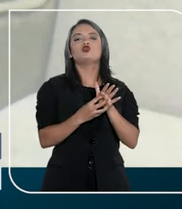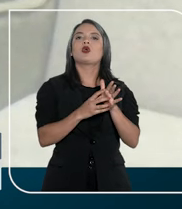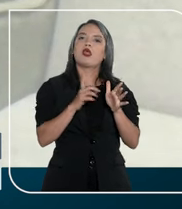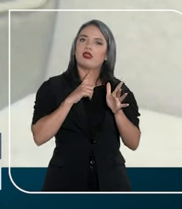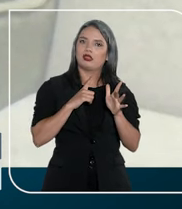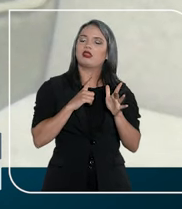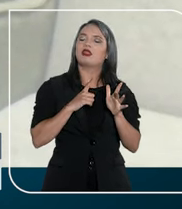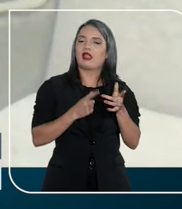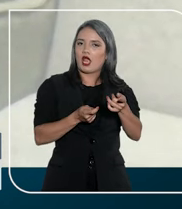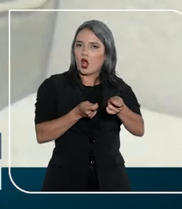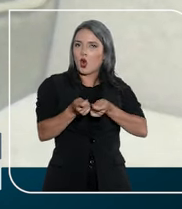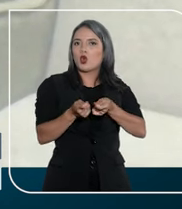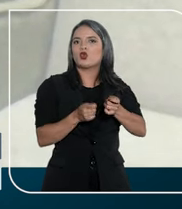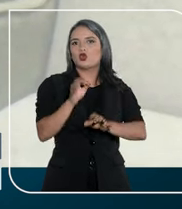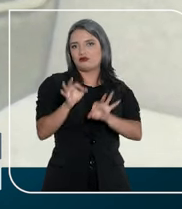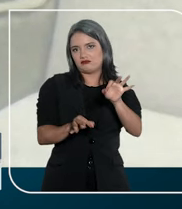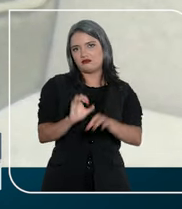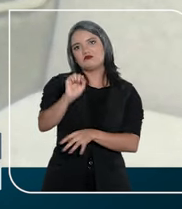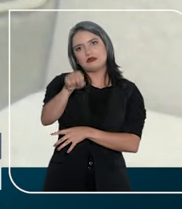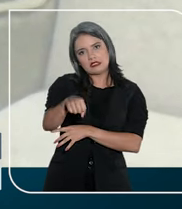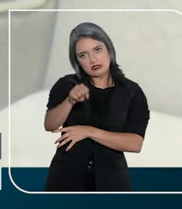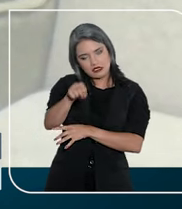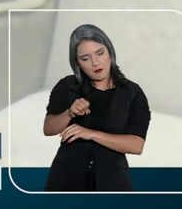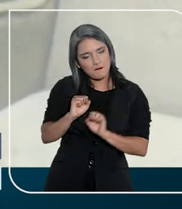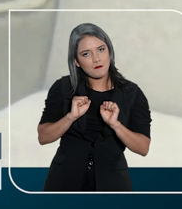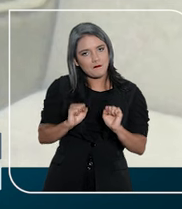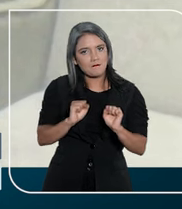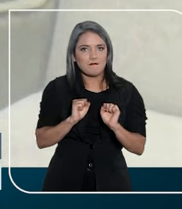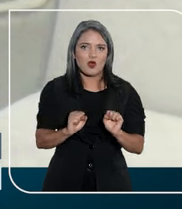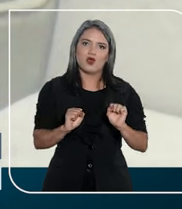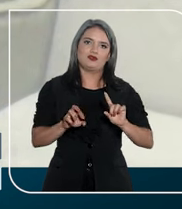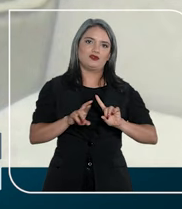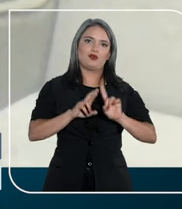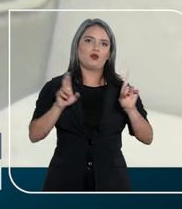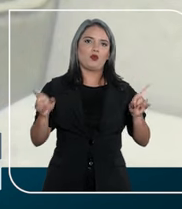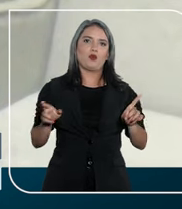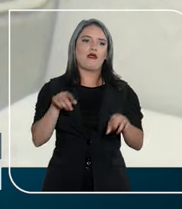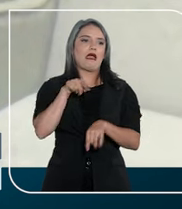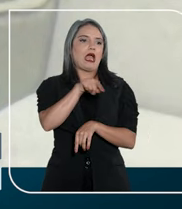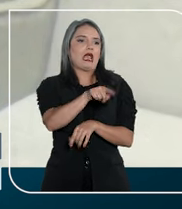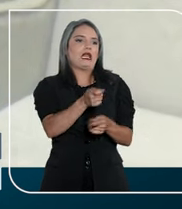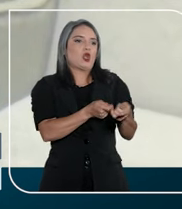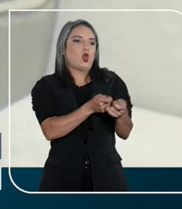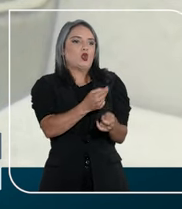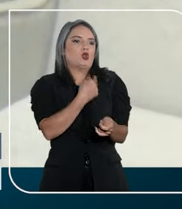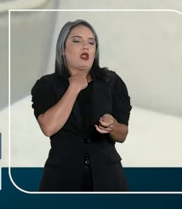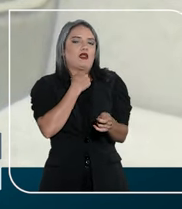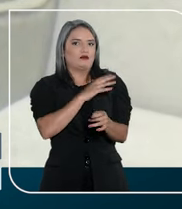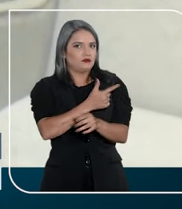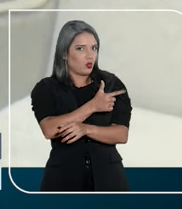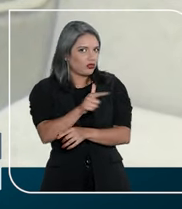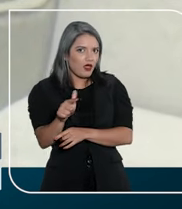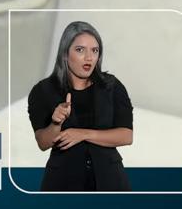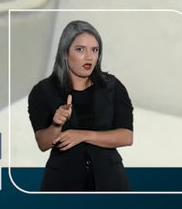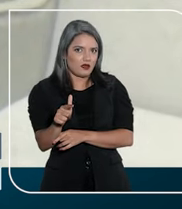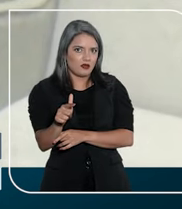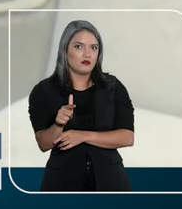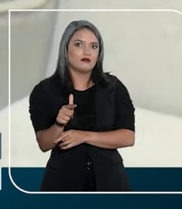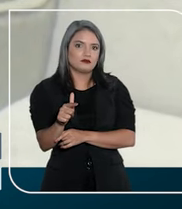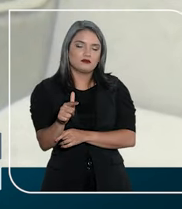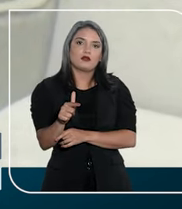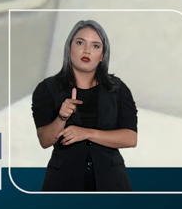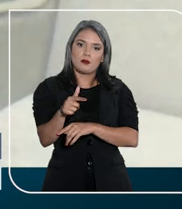judicial. Então, não existe mais nenhum campo imune a controle, né? Aquela área sobre a qual a administração pública